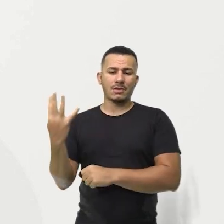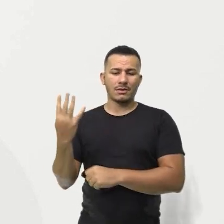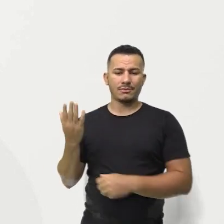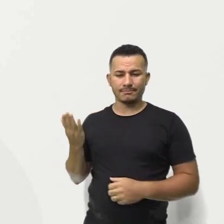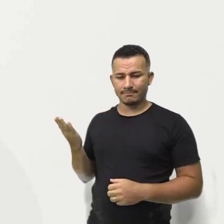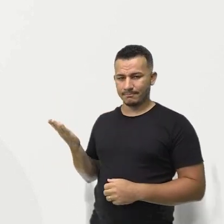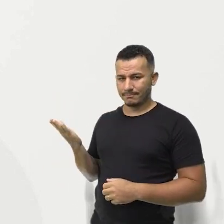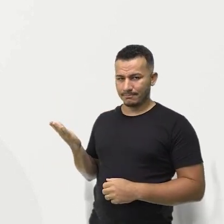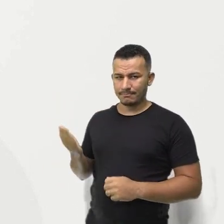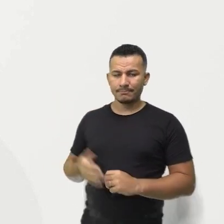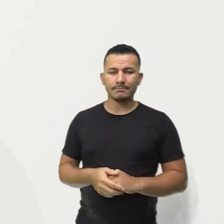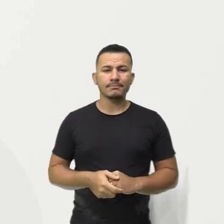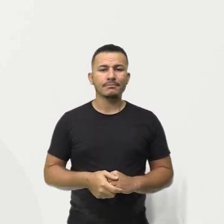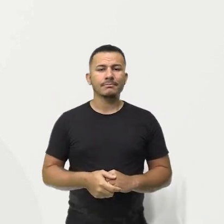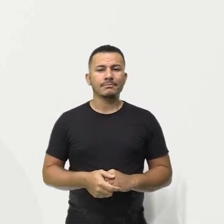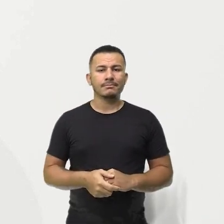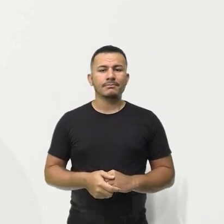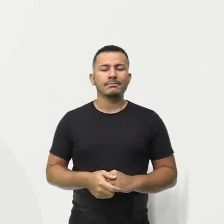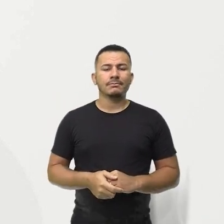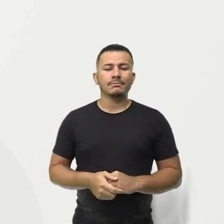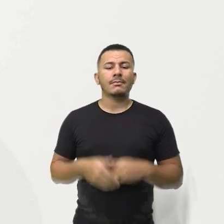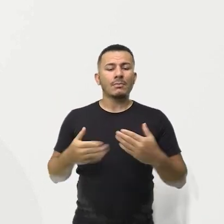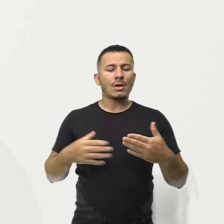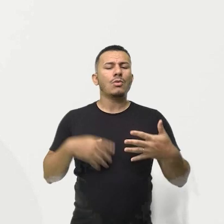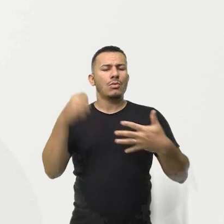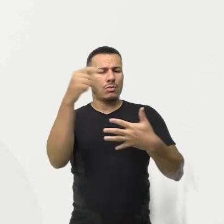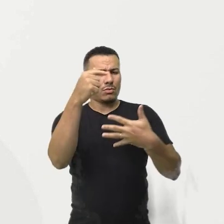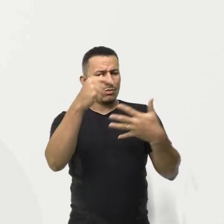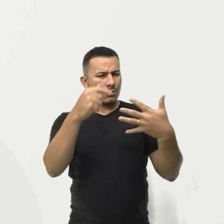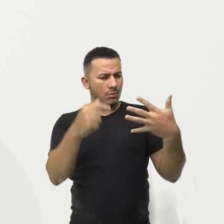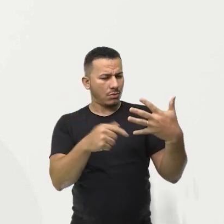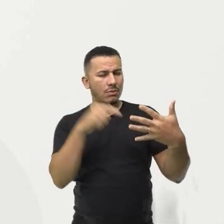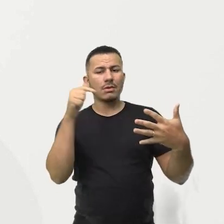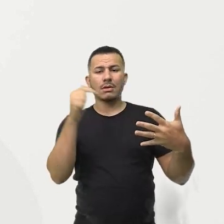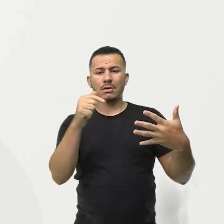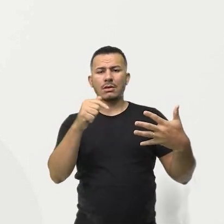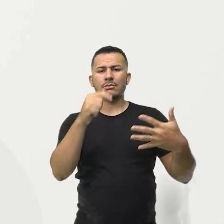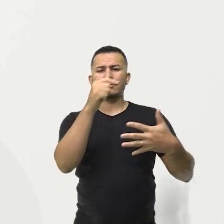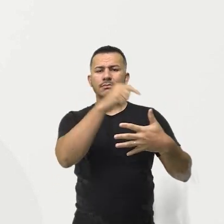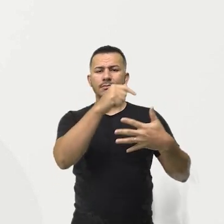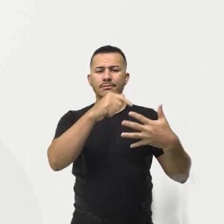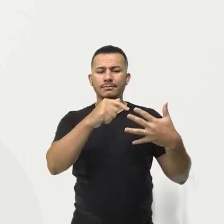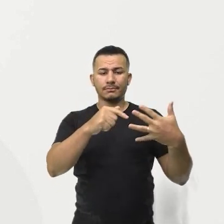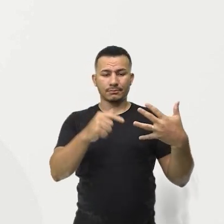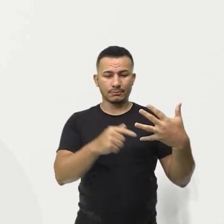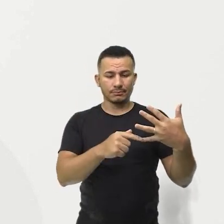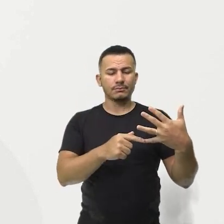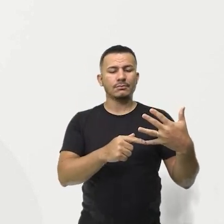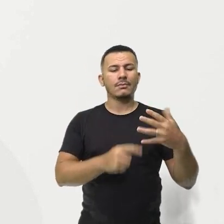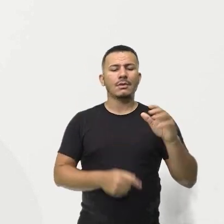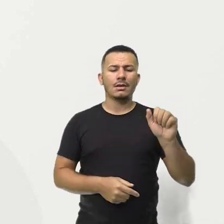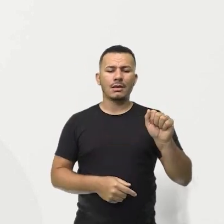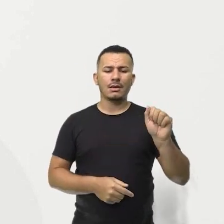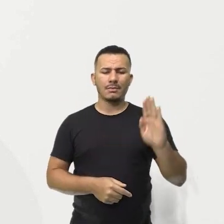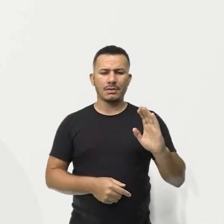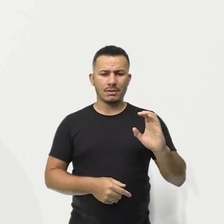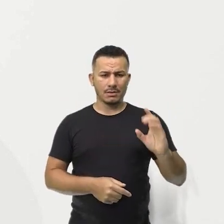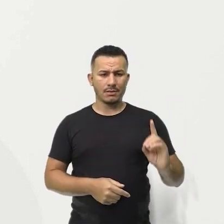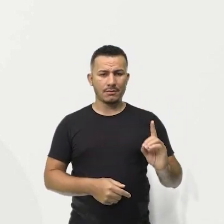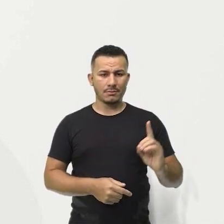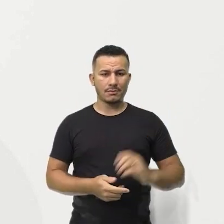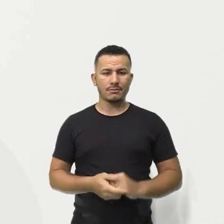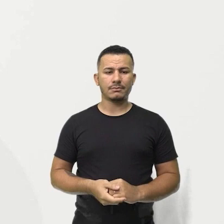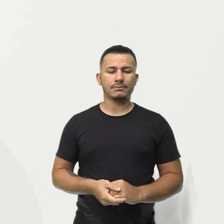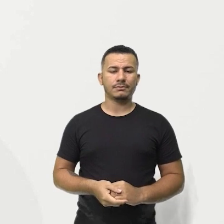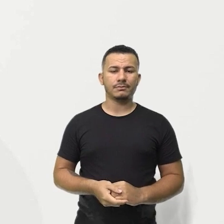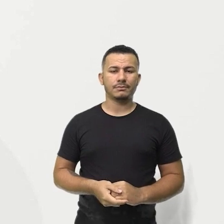questão. Então, 3 vezes 2 é 6 e 2 vezes 2 é 4. Atenção, pessoal.